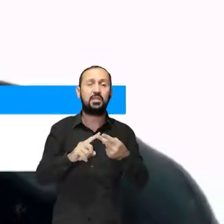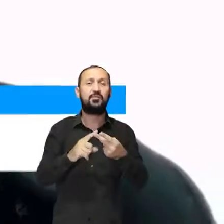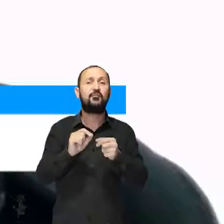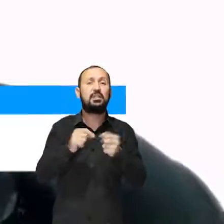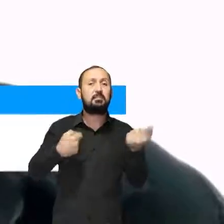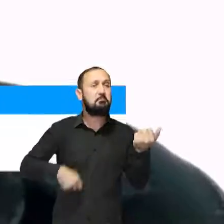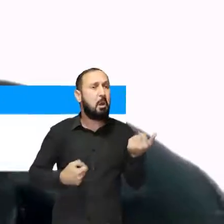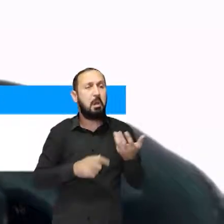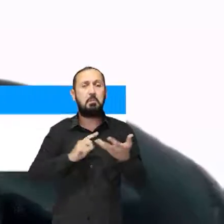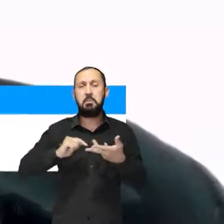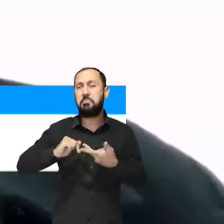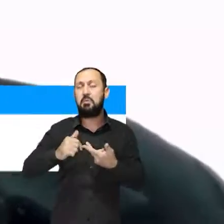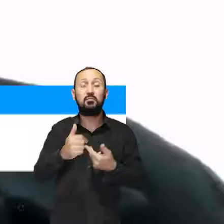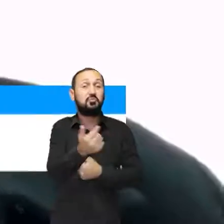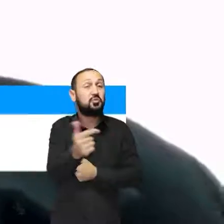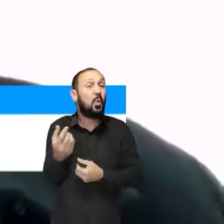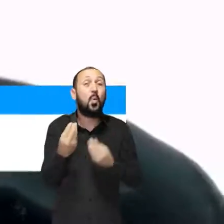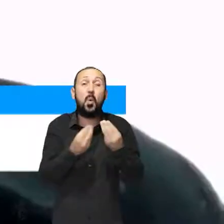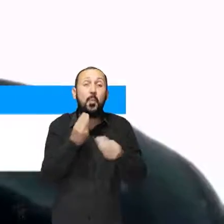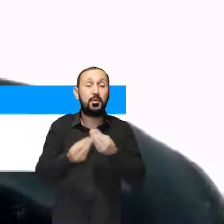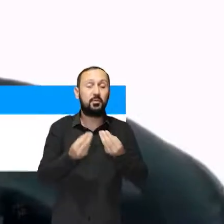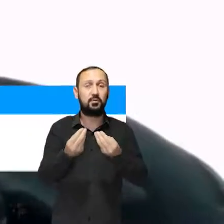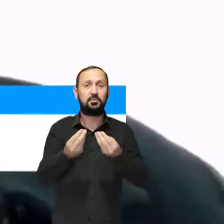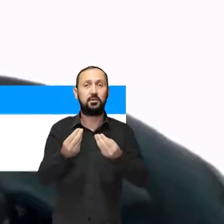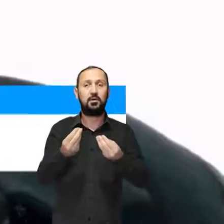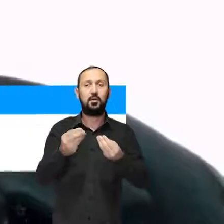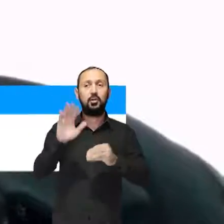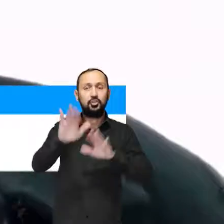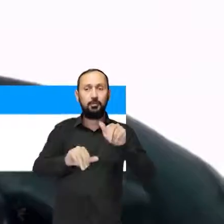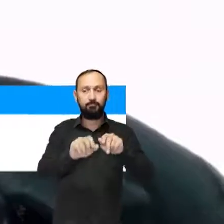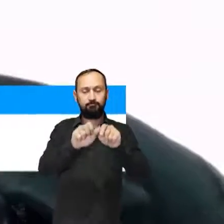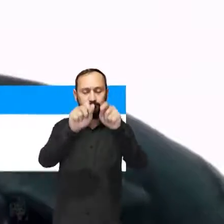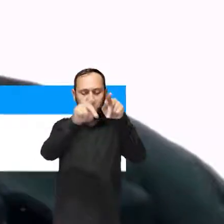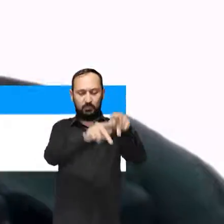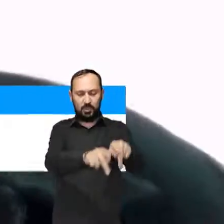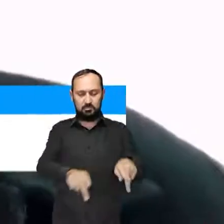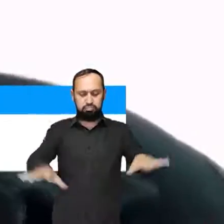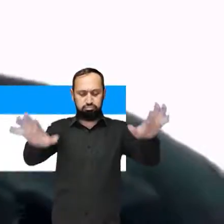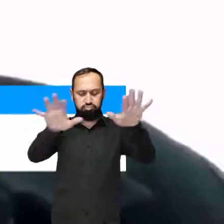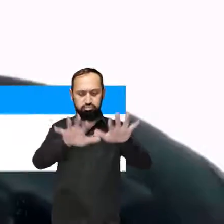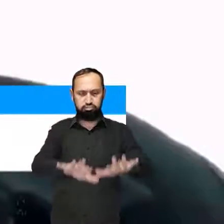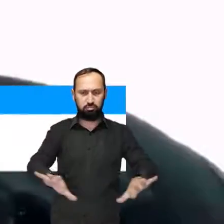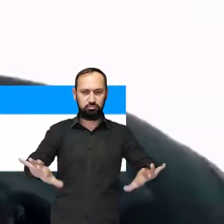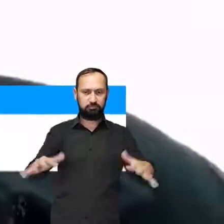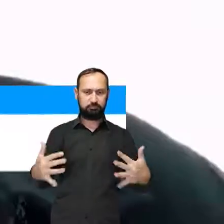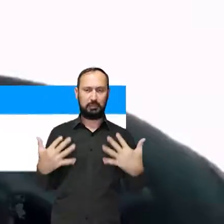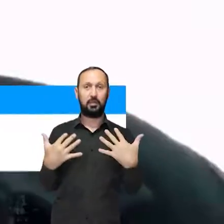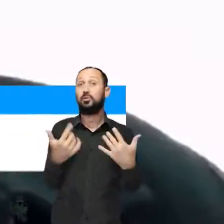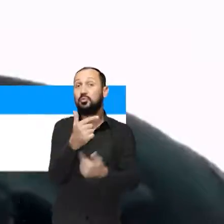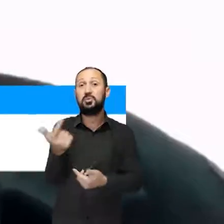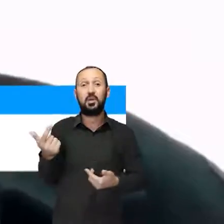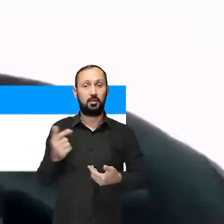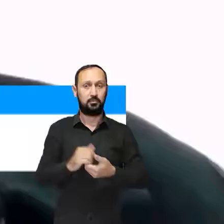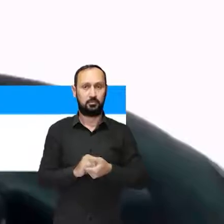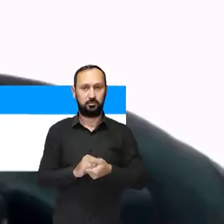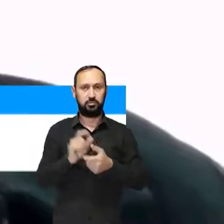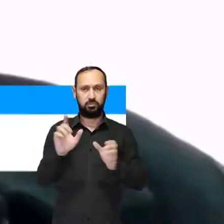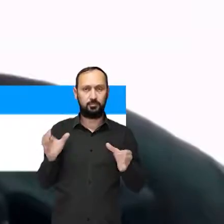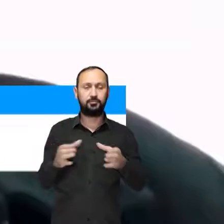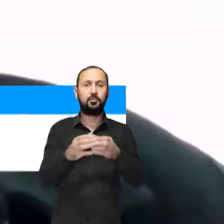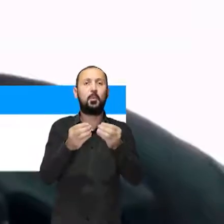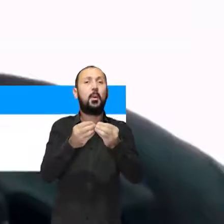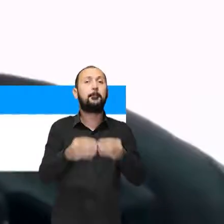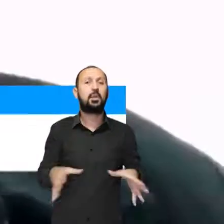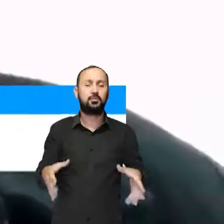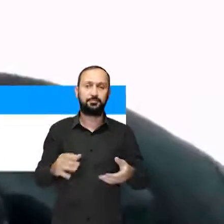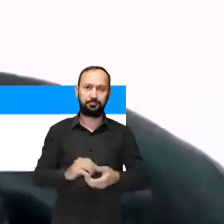espetáculos, realizar as suas atividades envolvendo a presença de público. Portanto, é uma categoria que